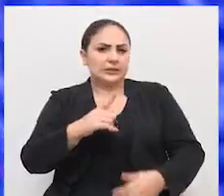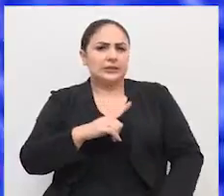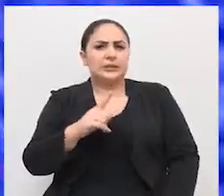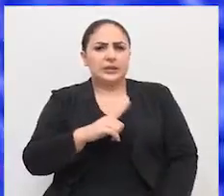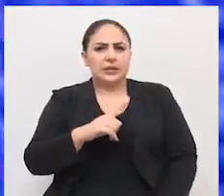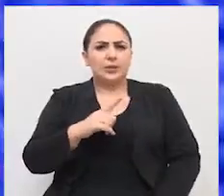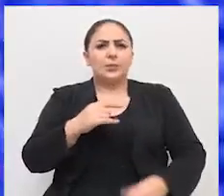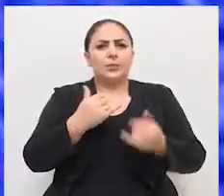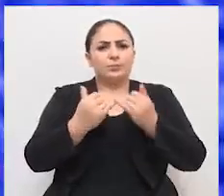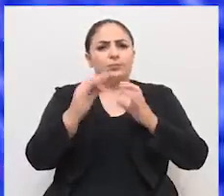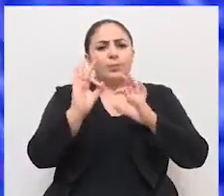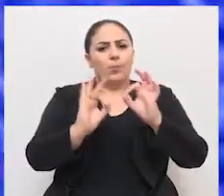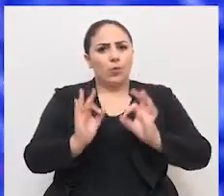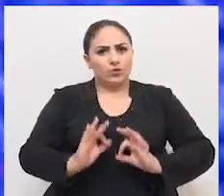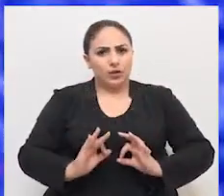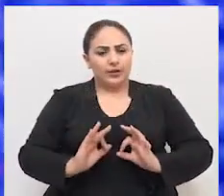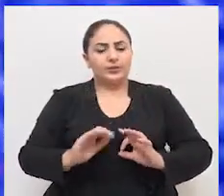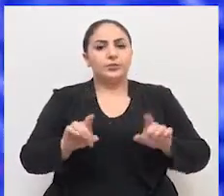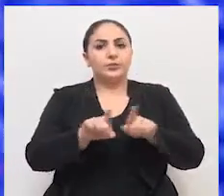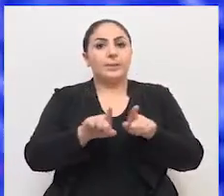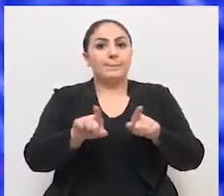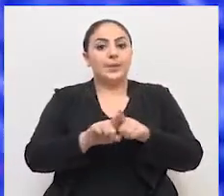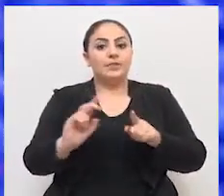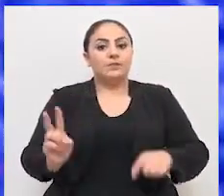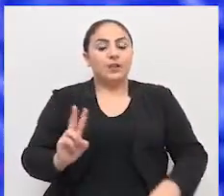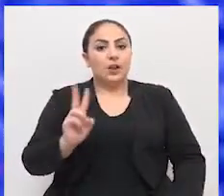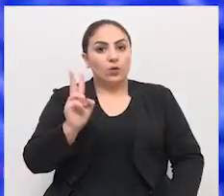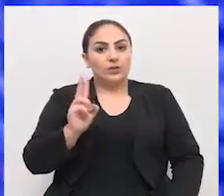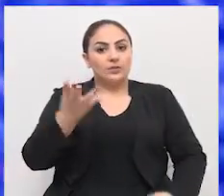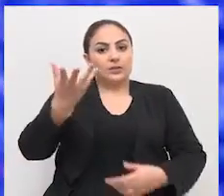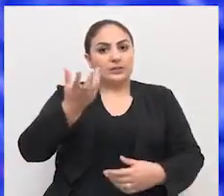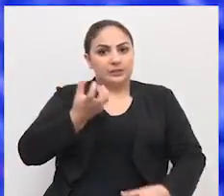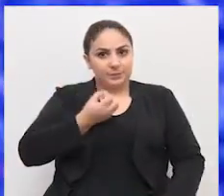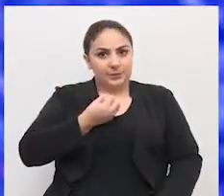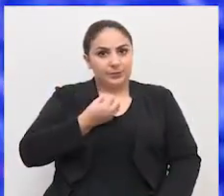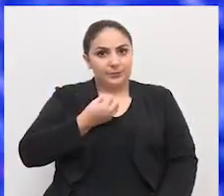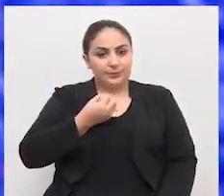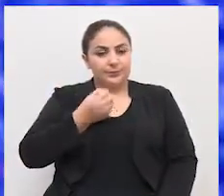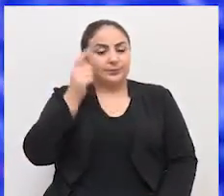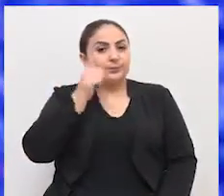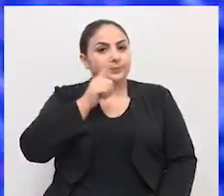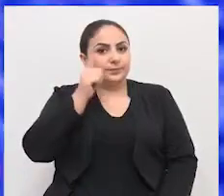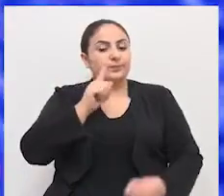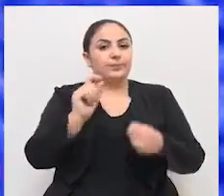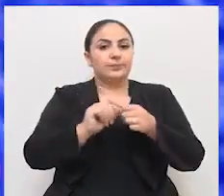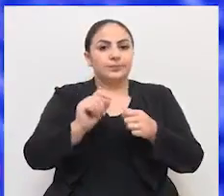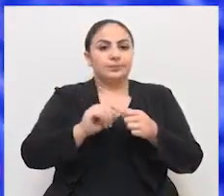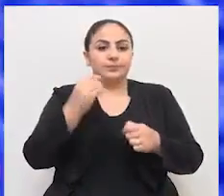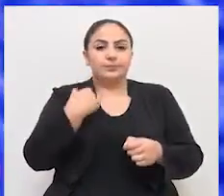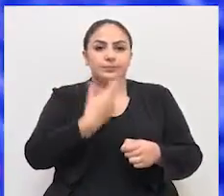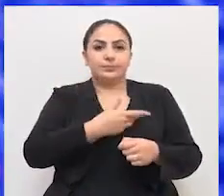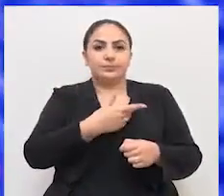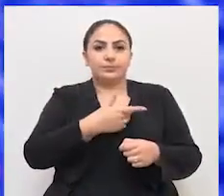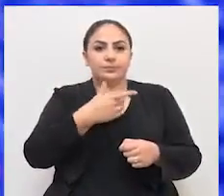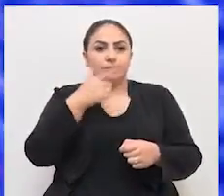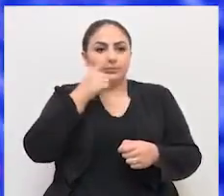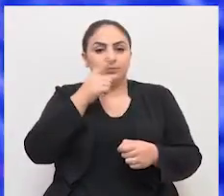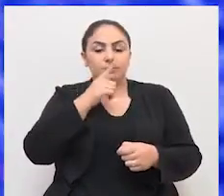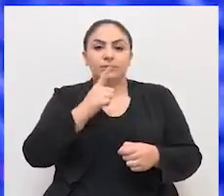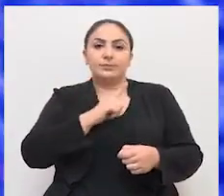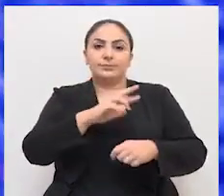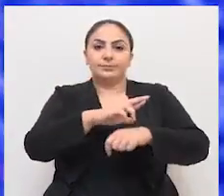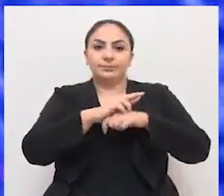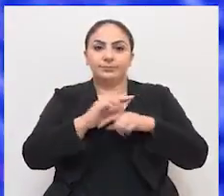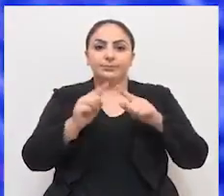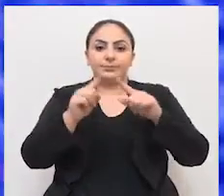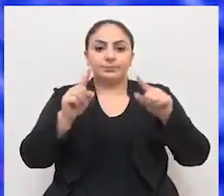render, através de projetos e valores que serão arrecadados, para que possamos empregar na